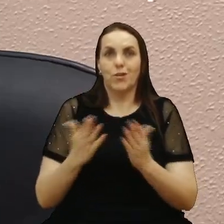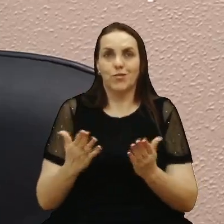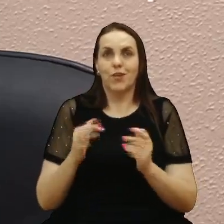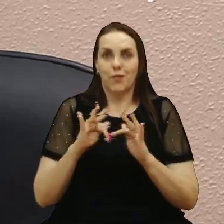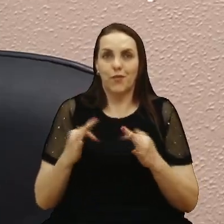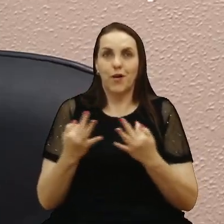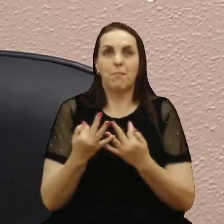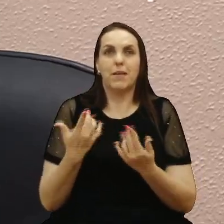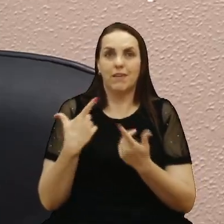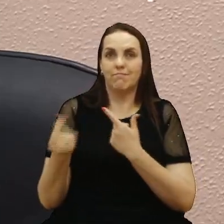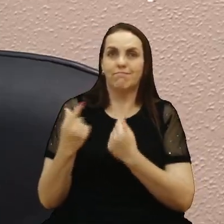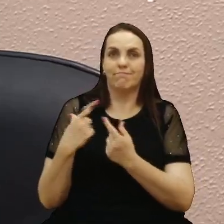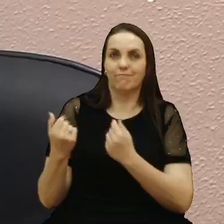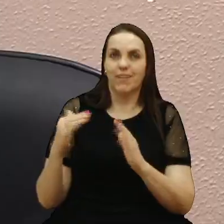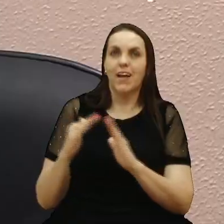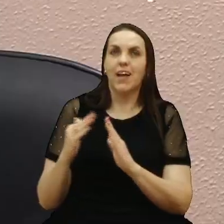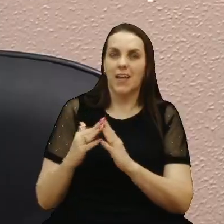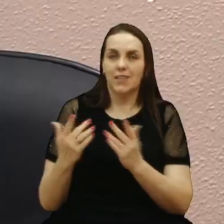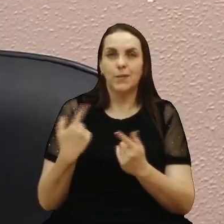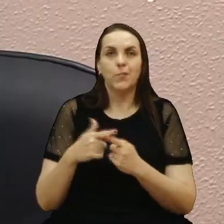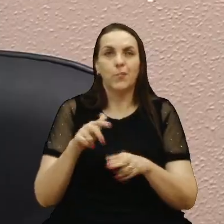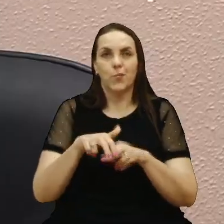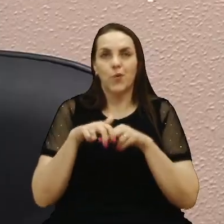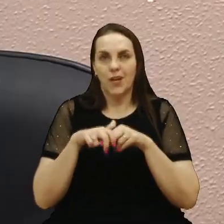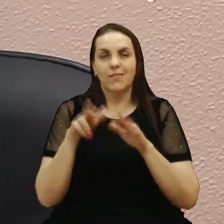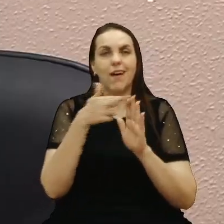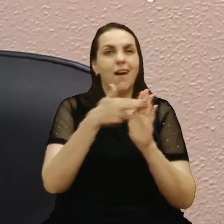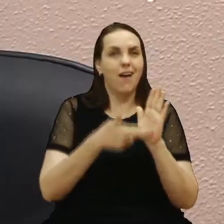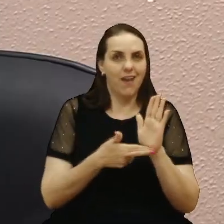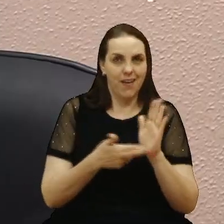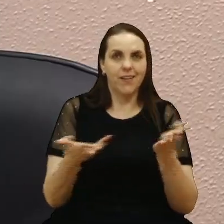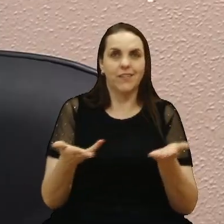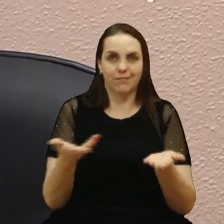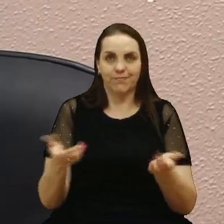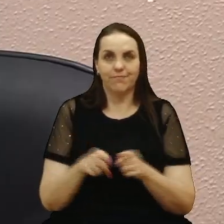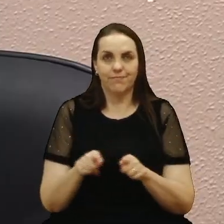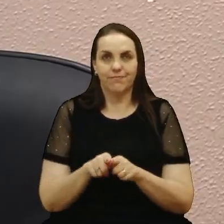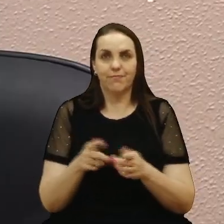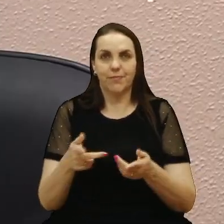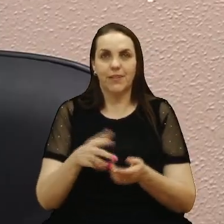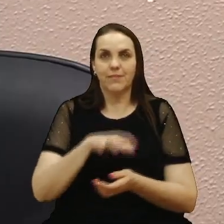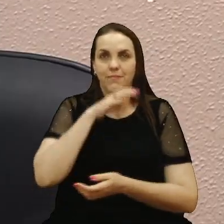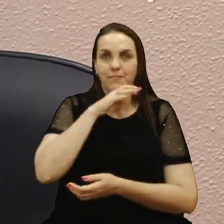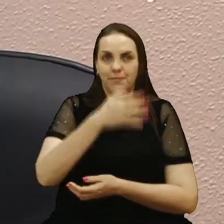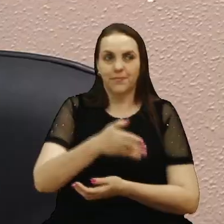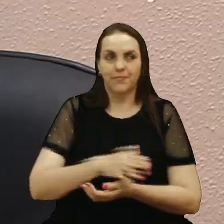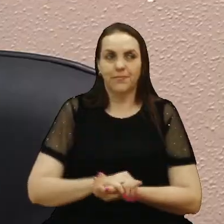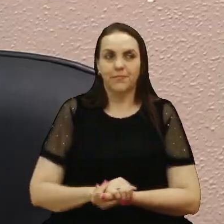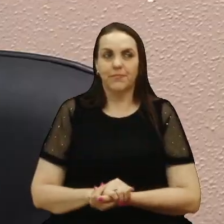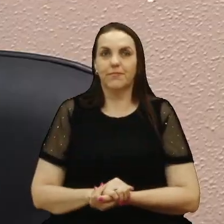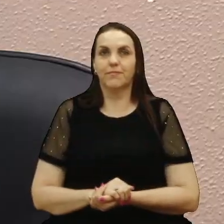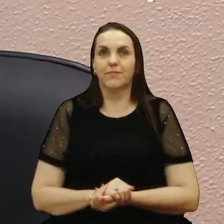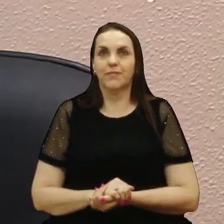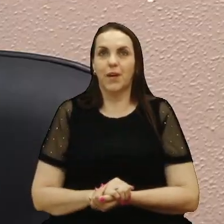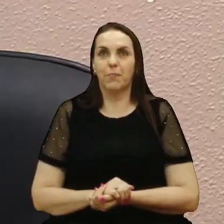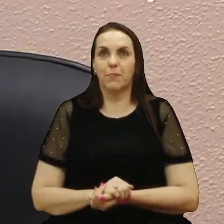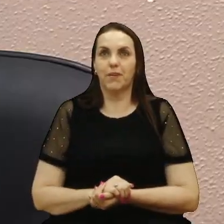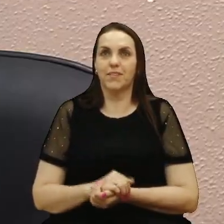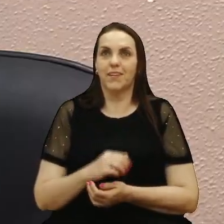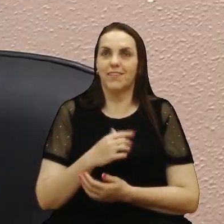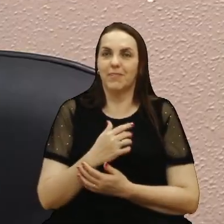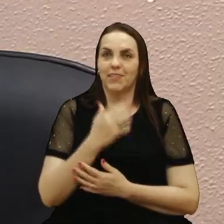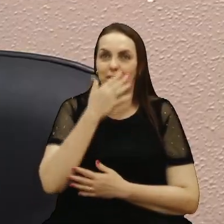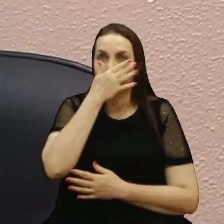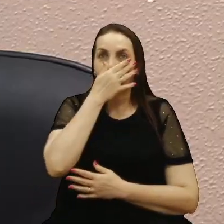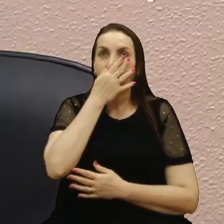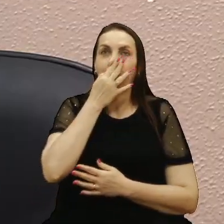sair das suas casas por conta, inclusive, da regularização fundiária. Então, que nós possamos pensar em ações para fortalecer o FUNCAP. Acredito